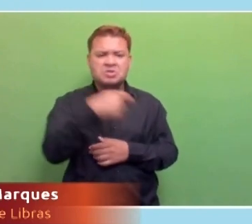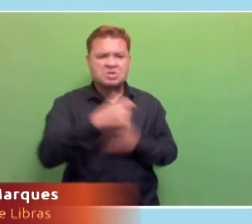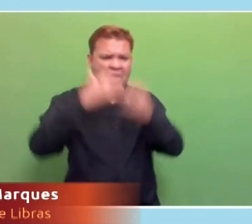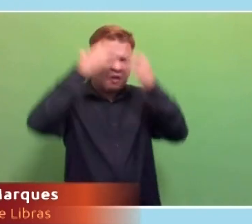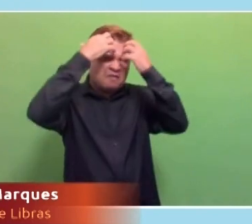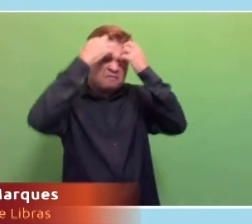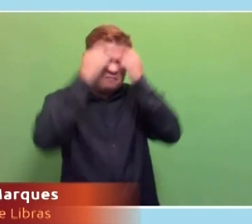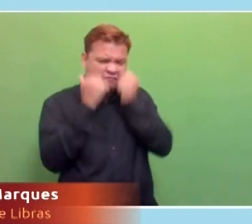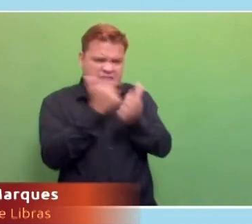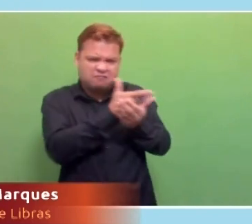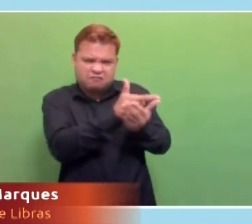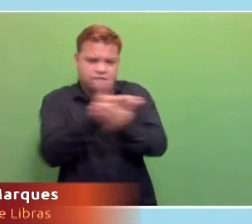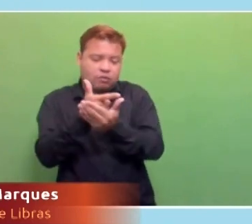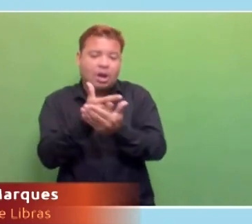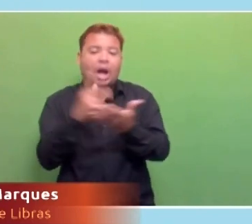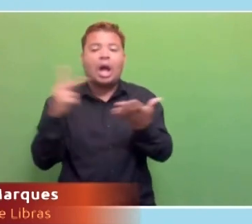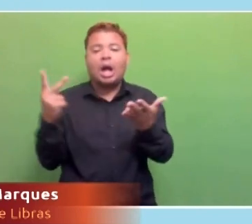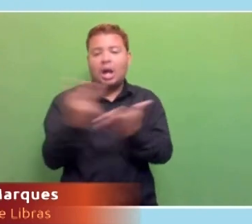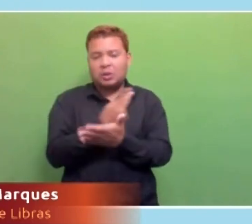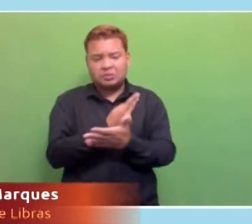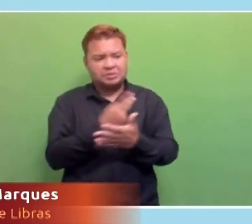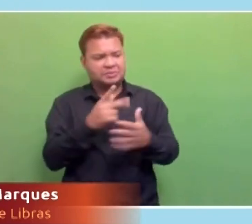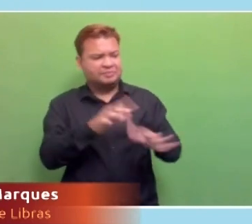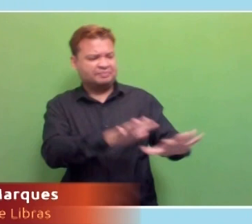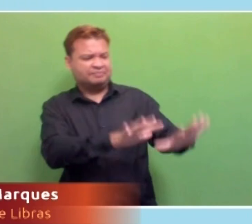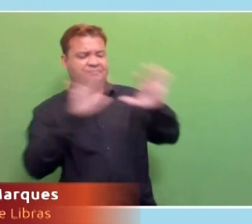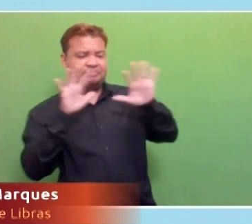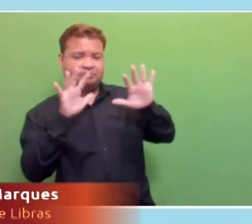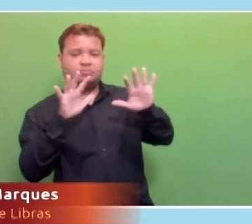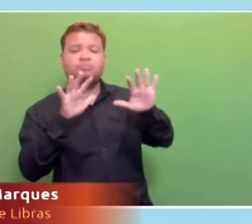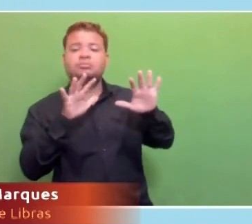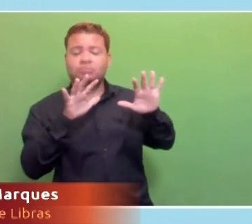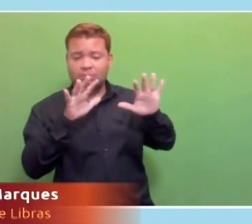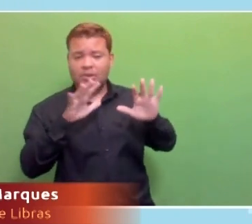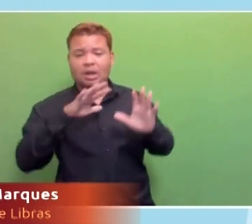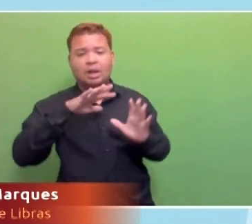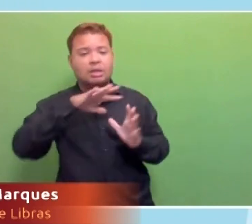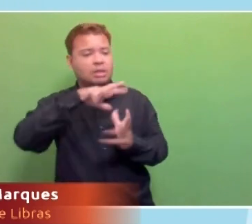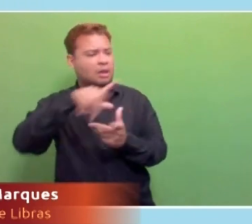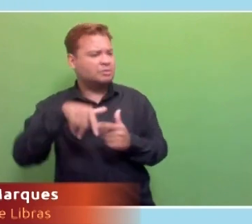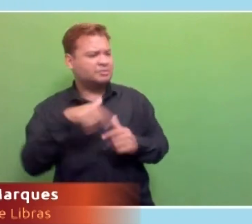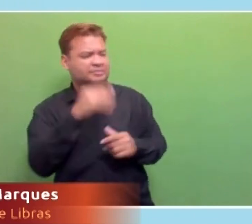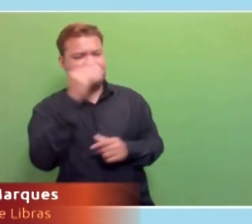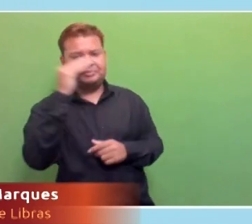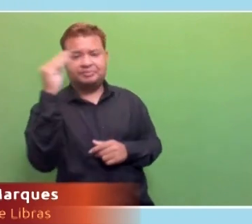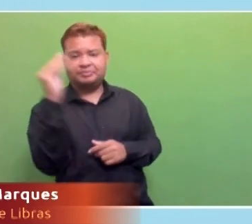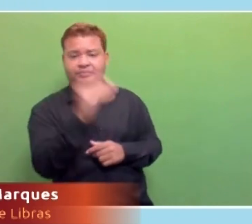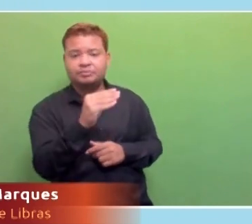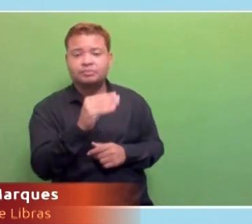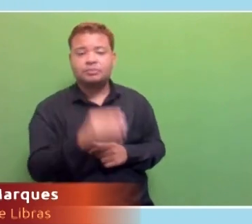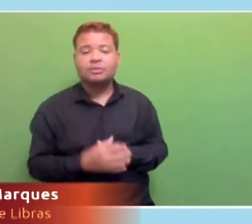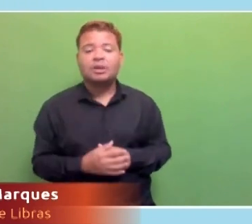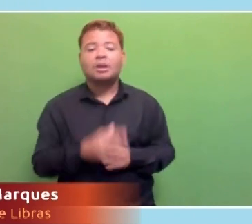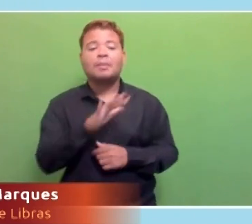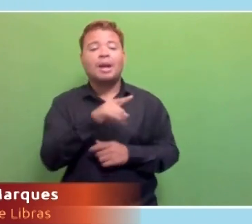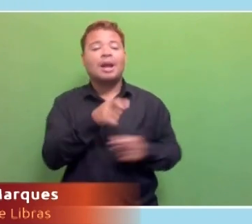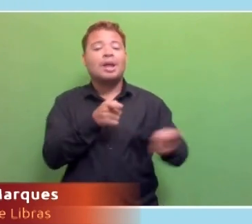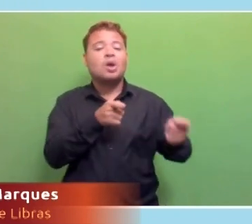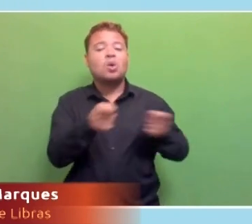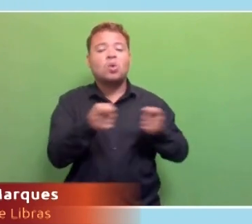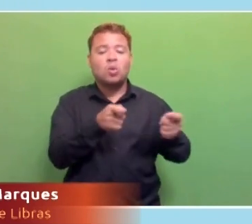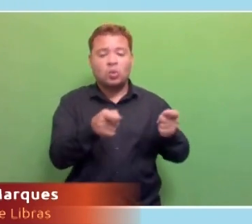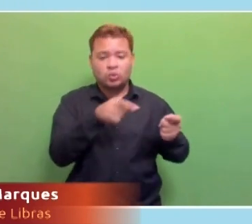internacional. Hamas hoje é um movimento que controla a Palestina, mas não é o único movimento. A